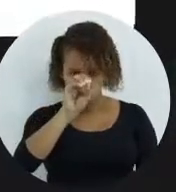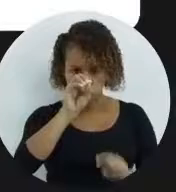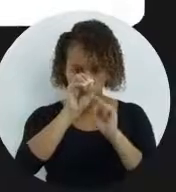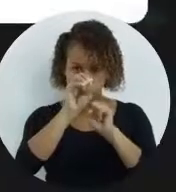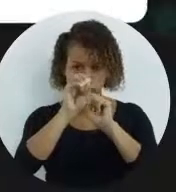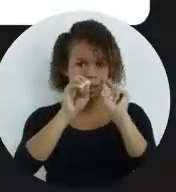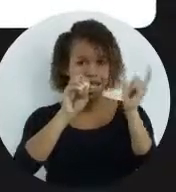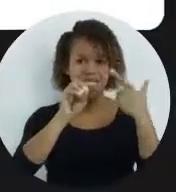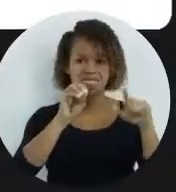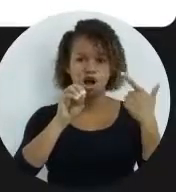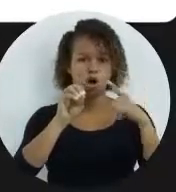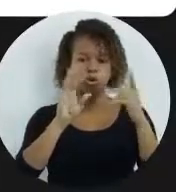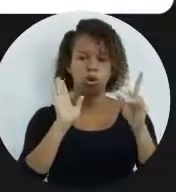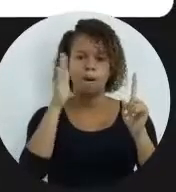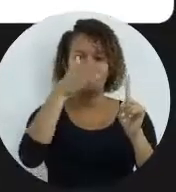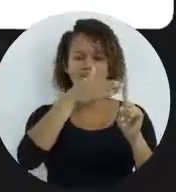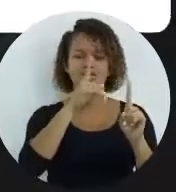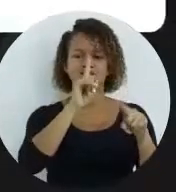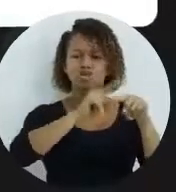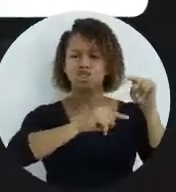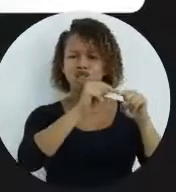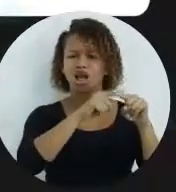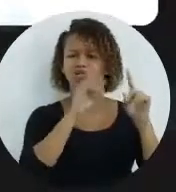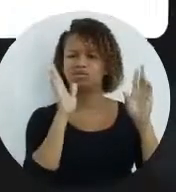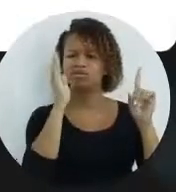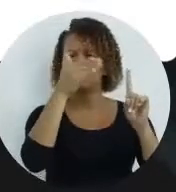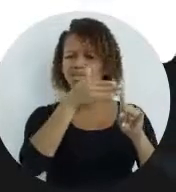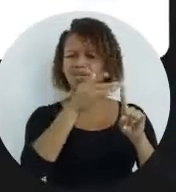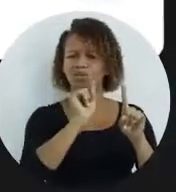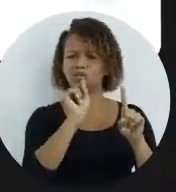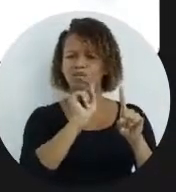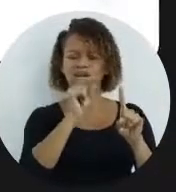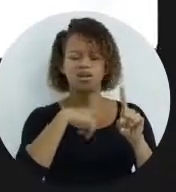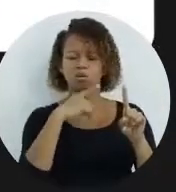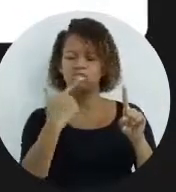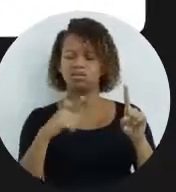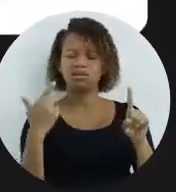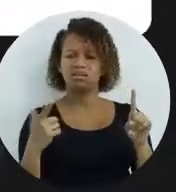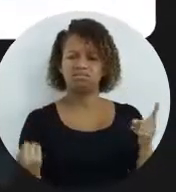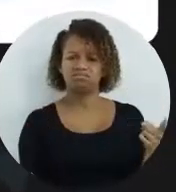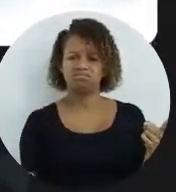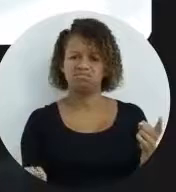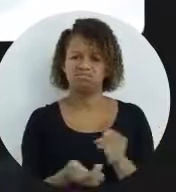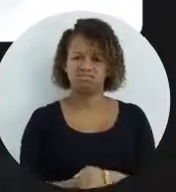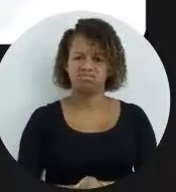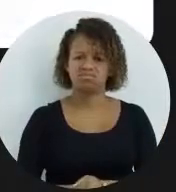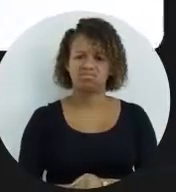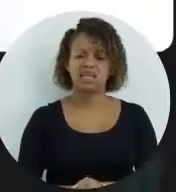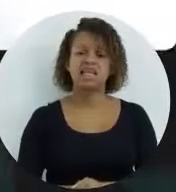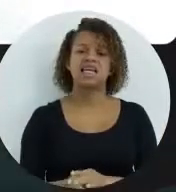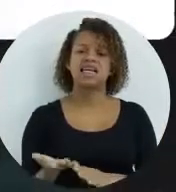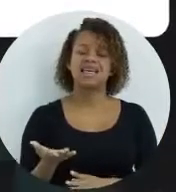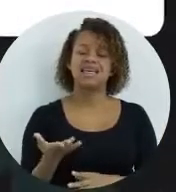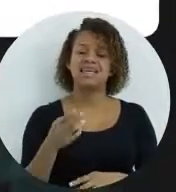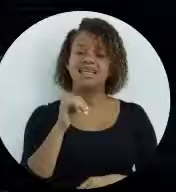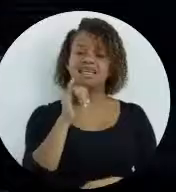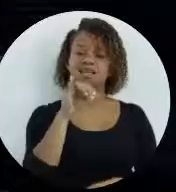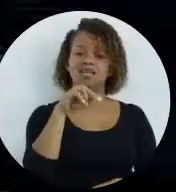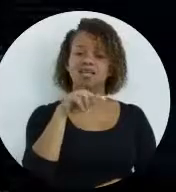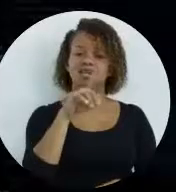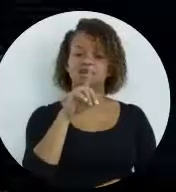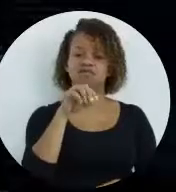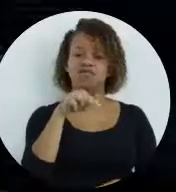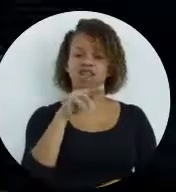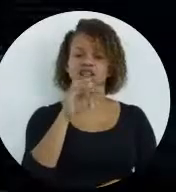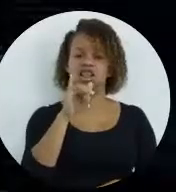que não tem um objeto definido, ele era para ter, mas não tem, certo? E o indefinido, que